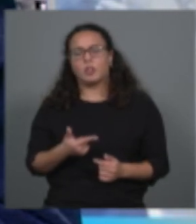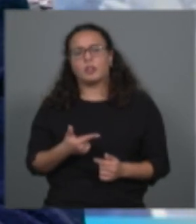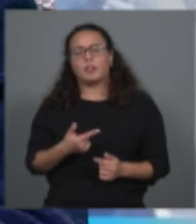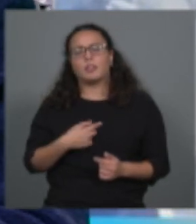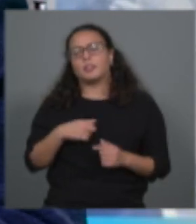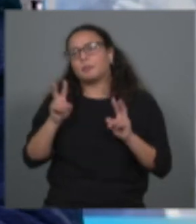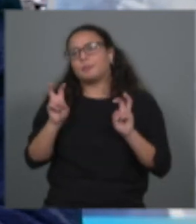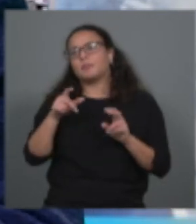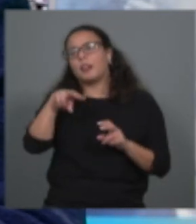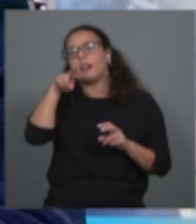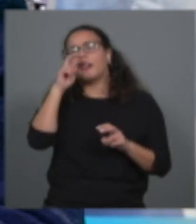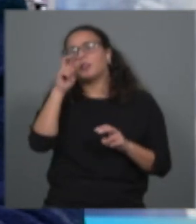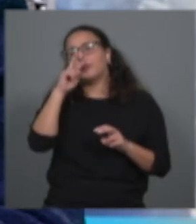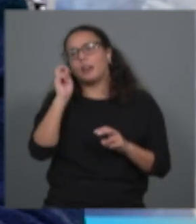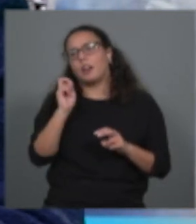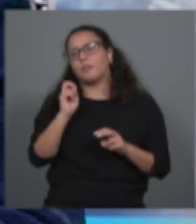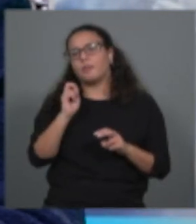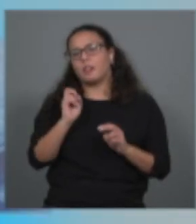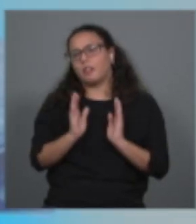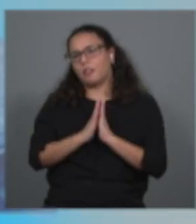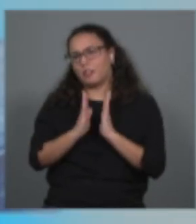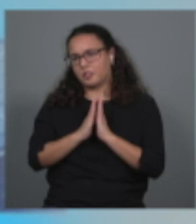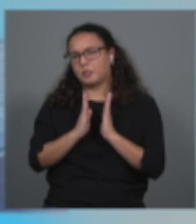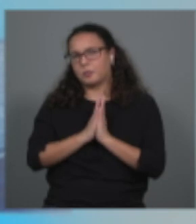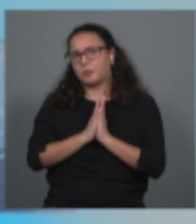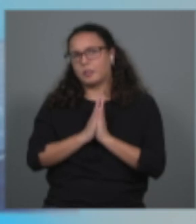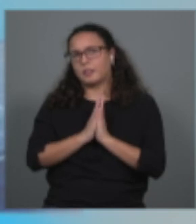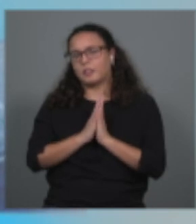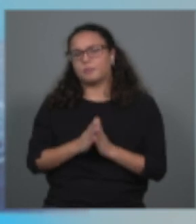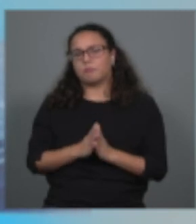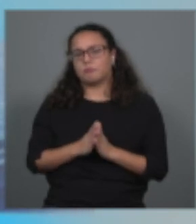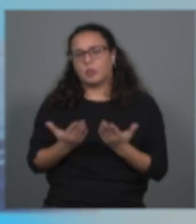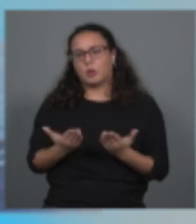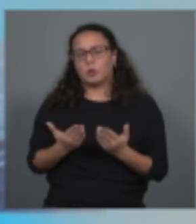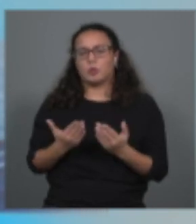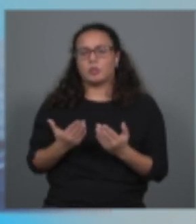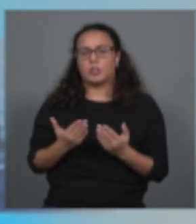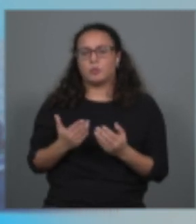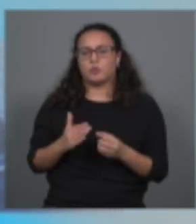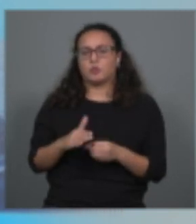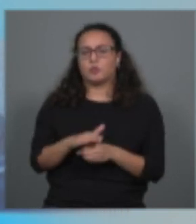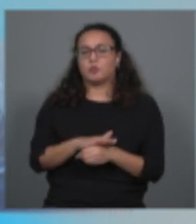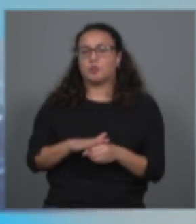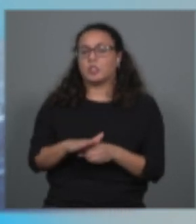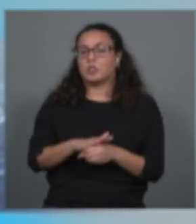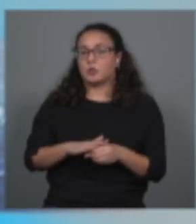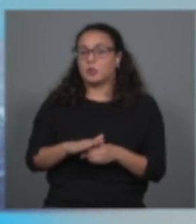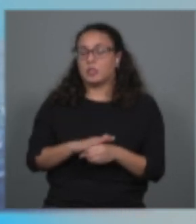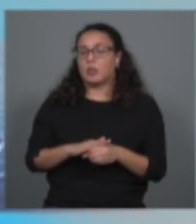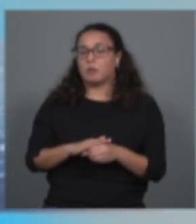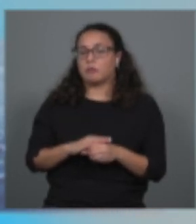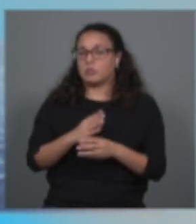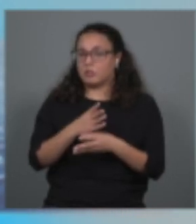santidade. Era. Estamos na fase de encerramento do processo diocesano. O que é que se segue? O